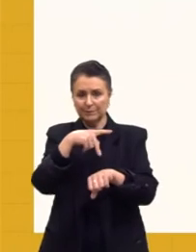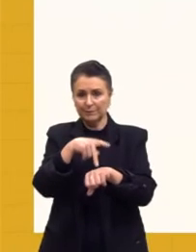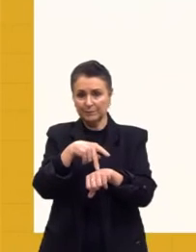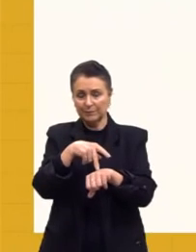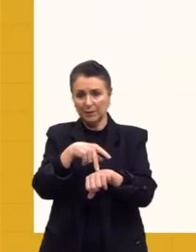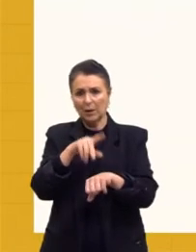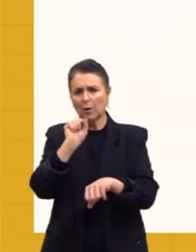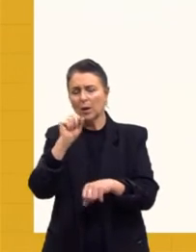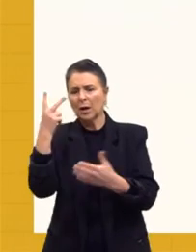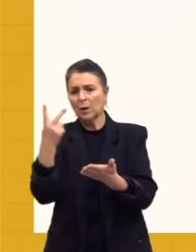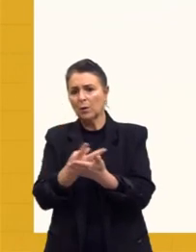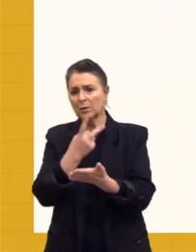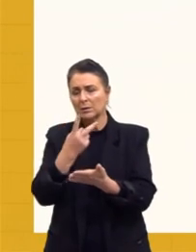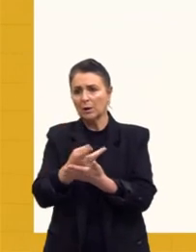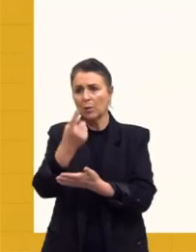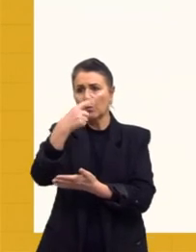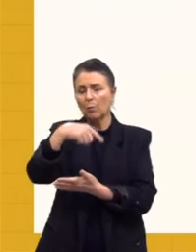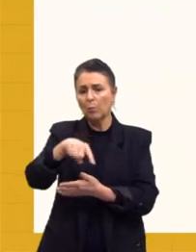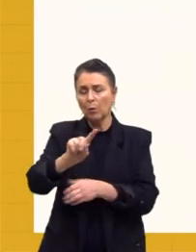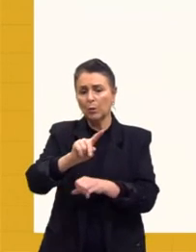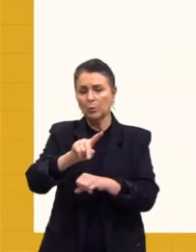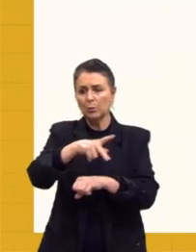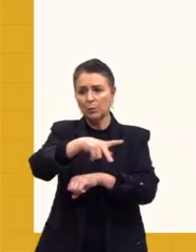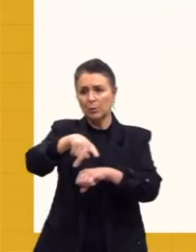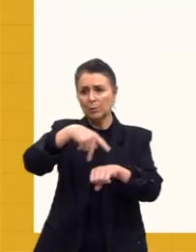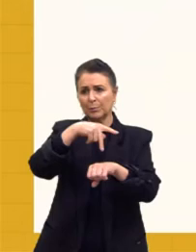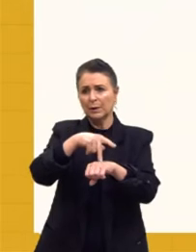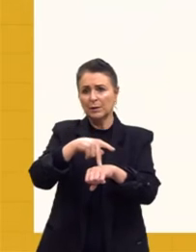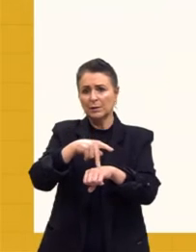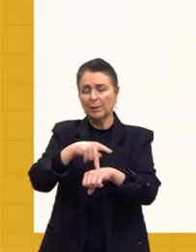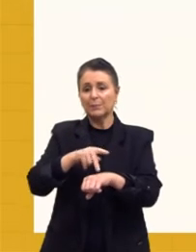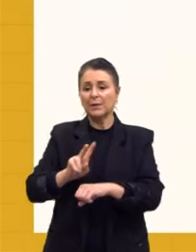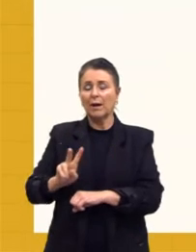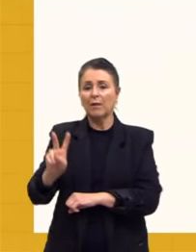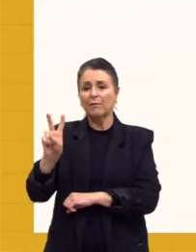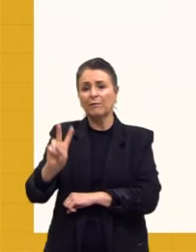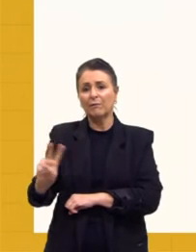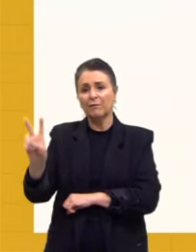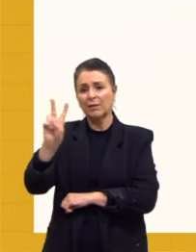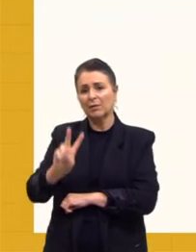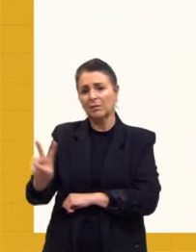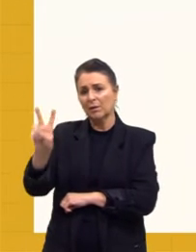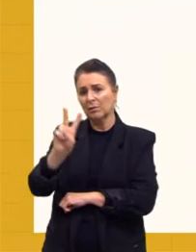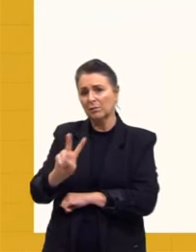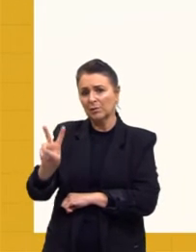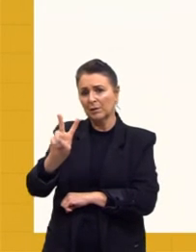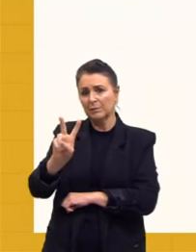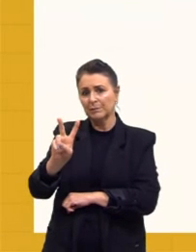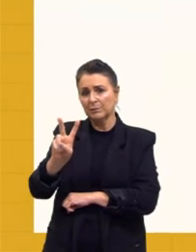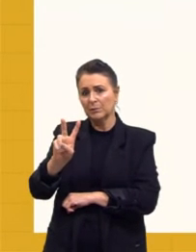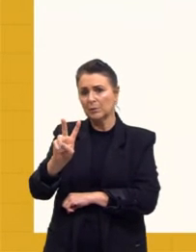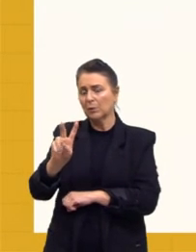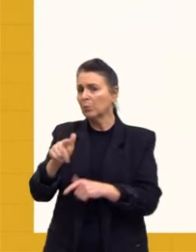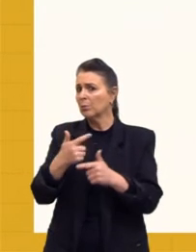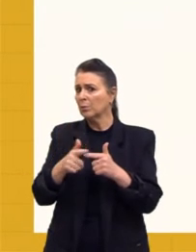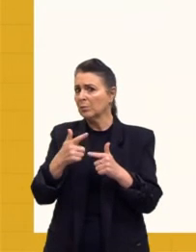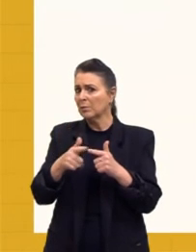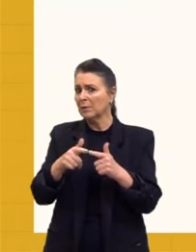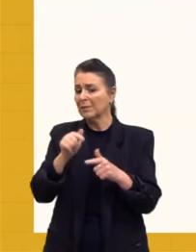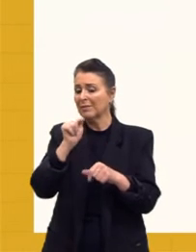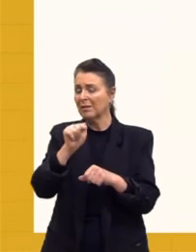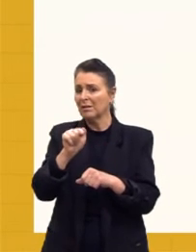o que que aconteceu vamos ver um outro país Então olha só Venezuela Tá qual que é o grande problema da Venezuela